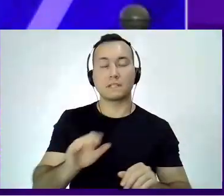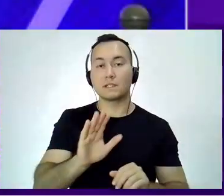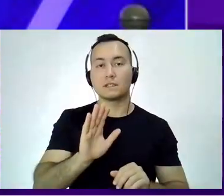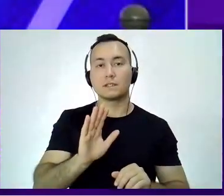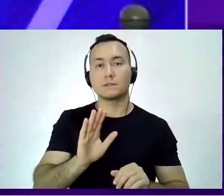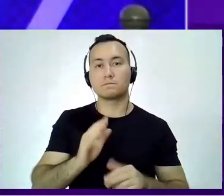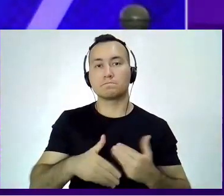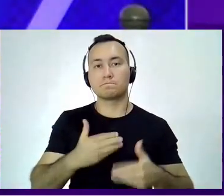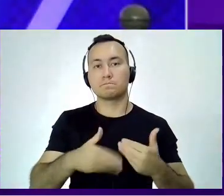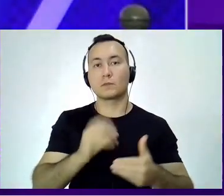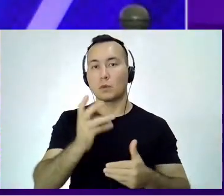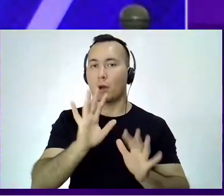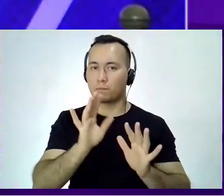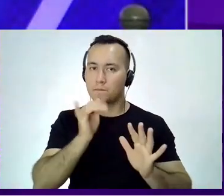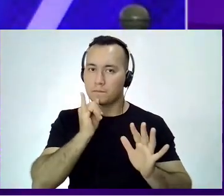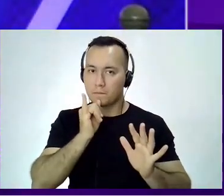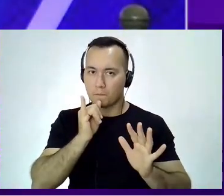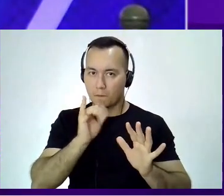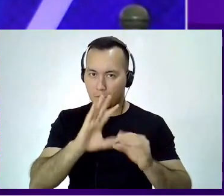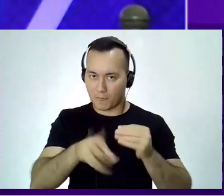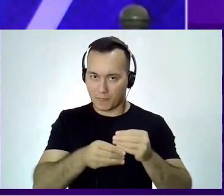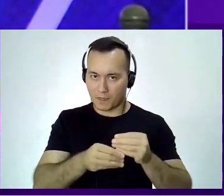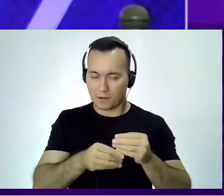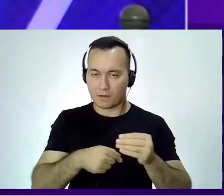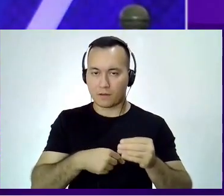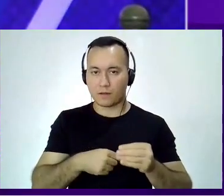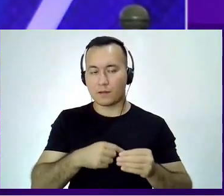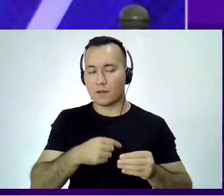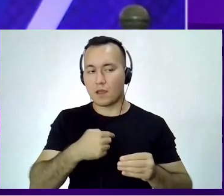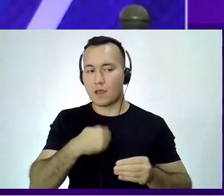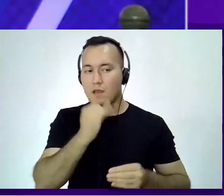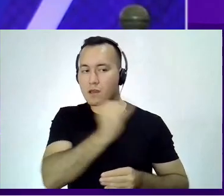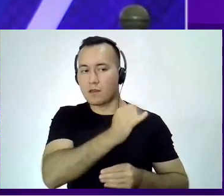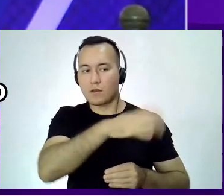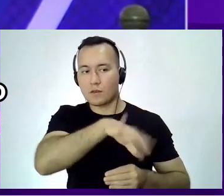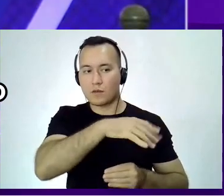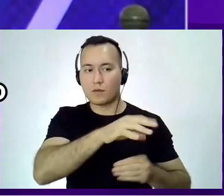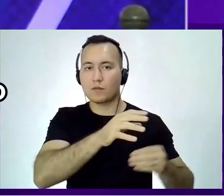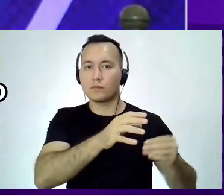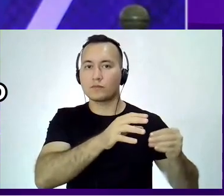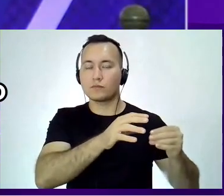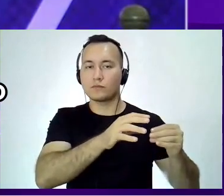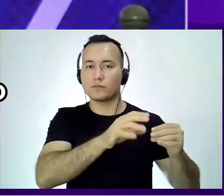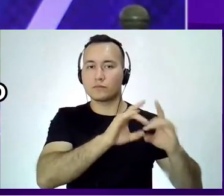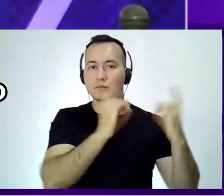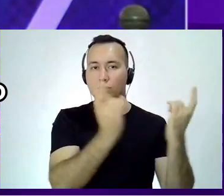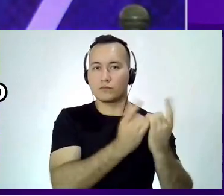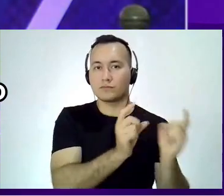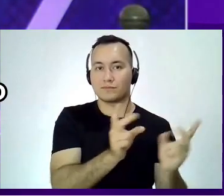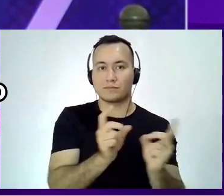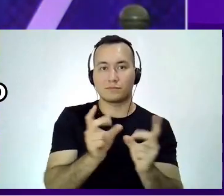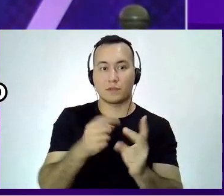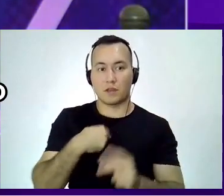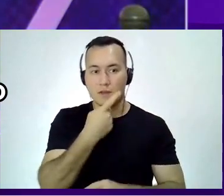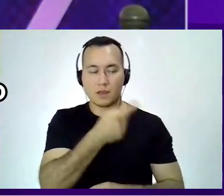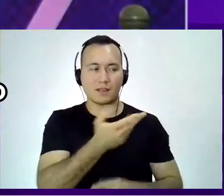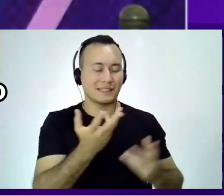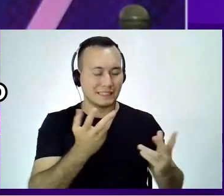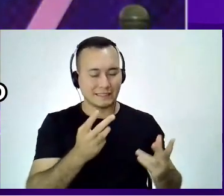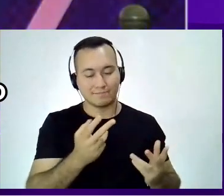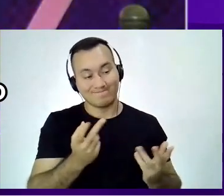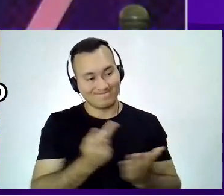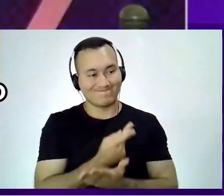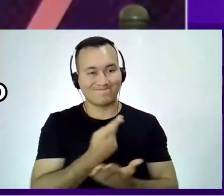de negócios, e eu disse, pô, tá vendo? Eu disse que ia dar problema, tudinho, todo mundo avisou. Ele, cara, foi um sucesso, a gente vendeu um bocado. Então,